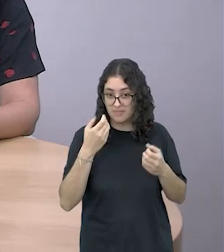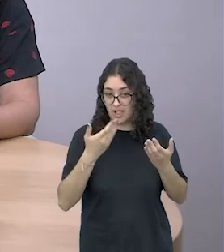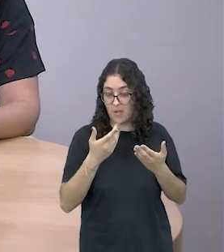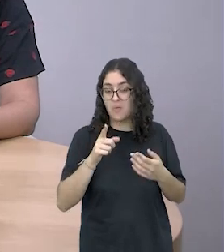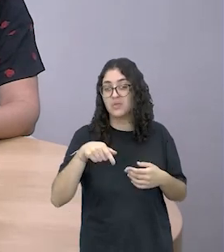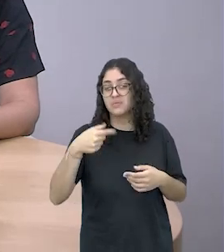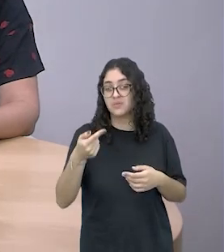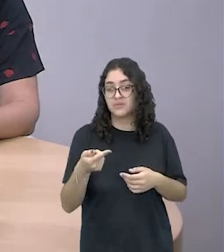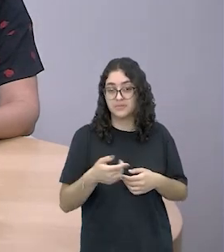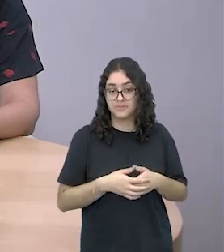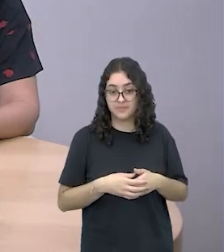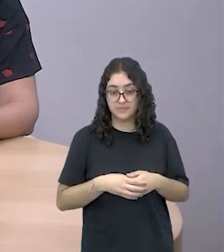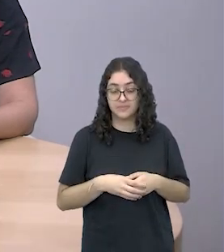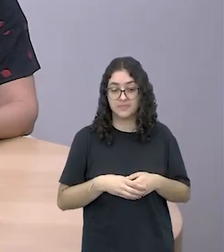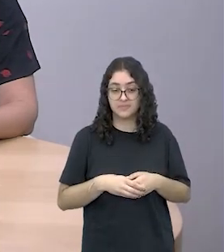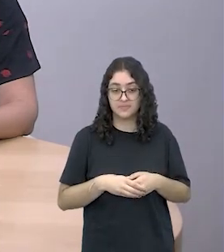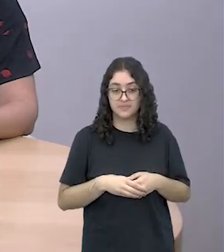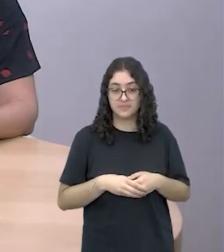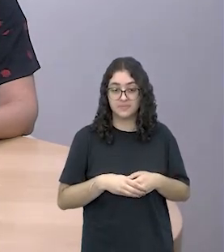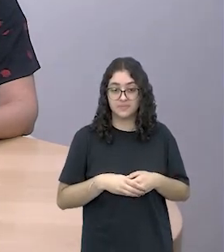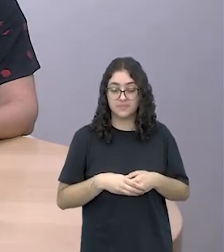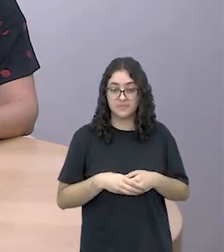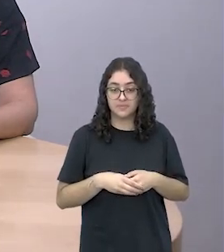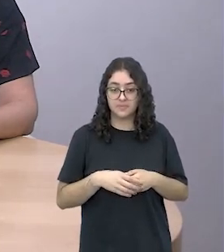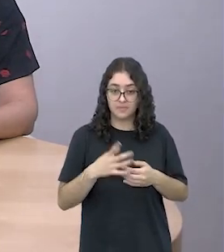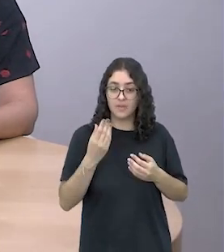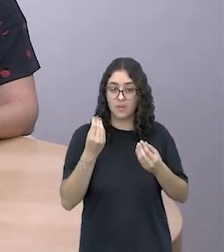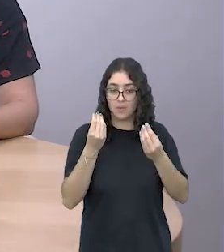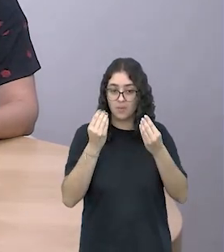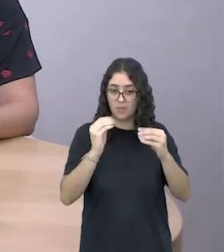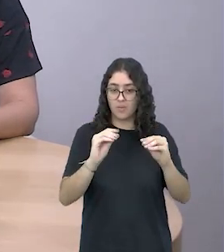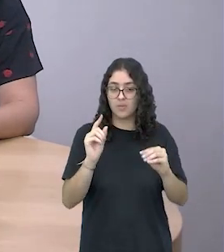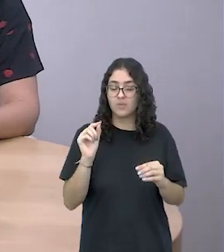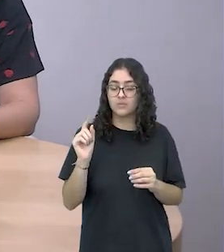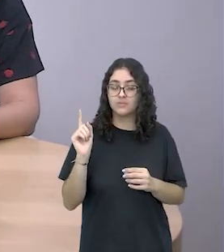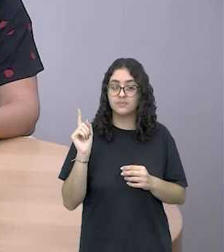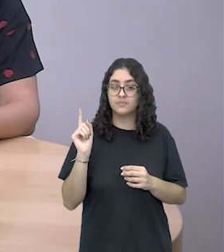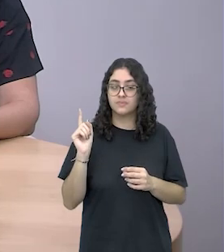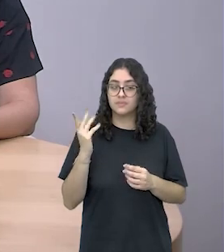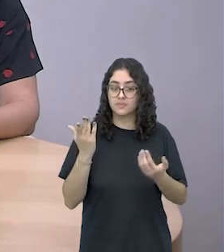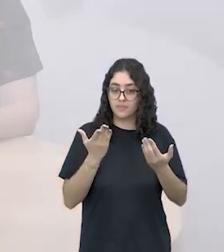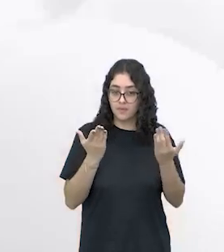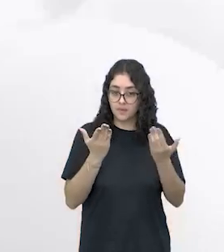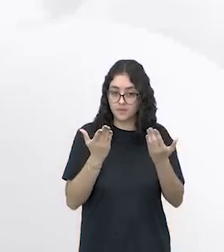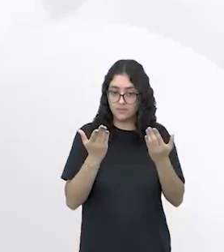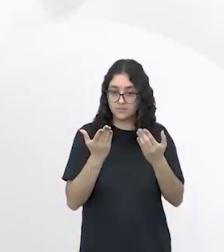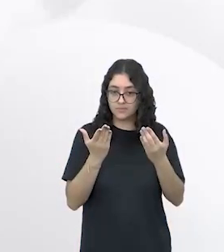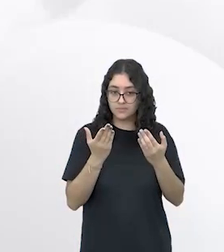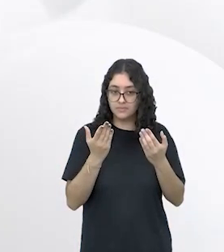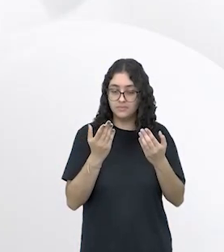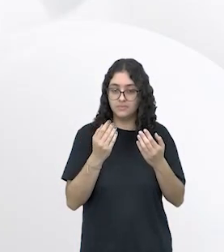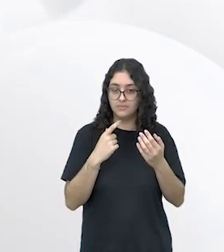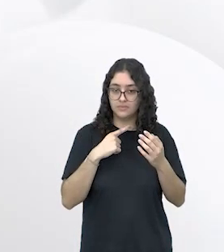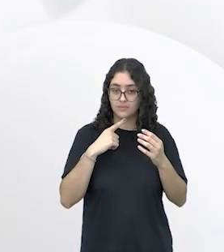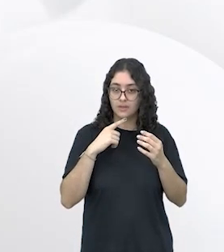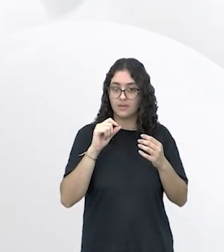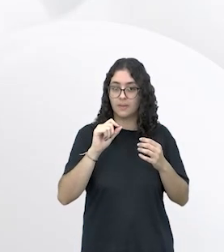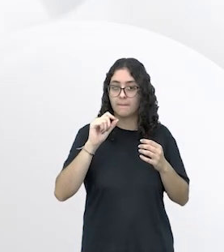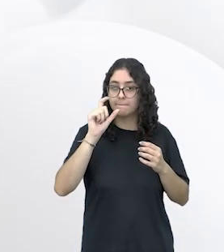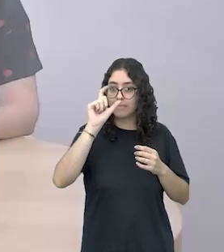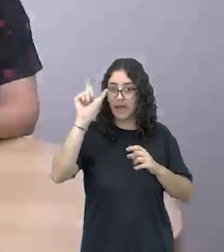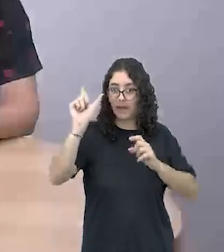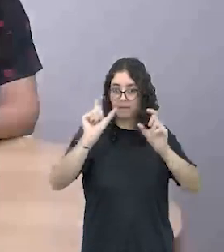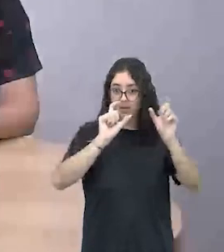depois, Terezinha? Vamos colocar aí pra gente aí um pouquinho, agora vamos chamar uma nuvem de palavras,